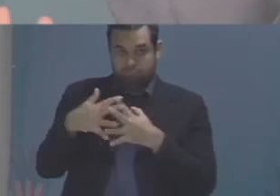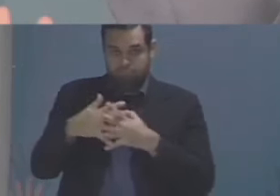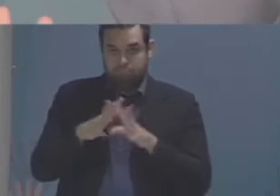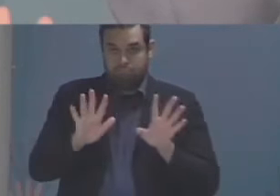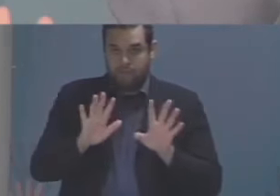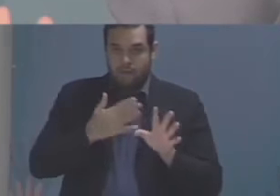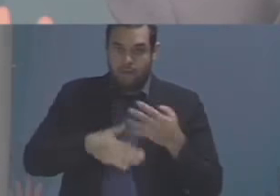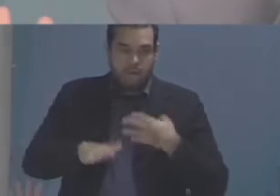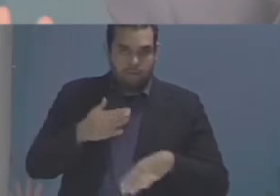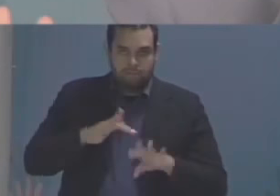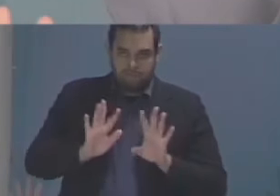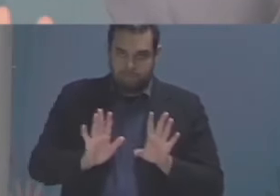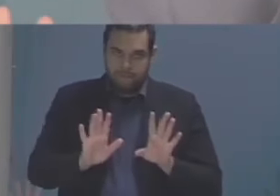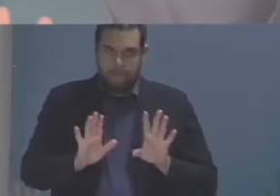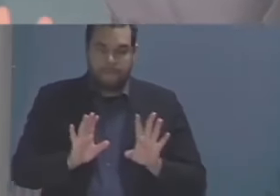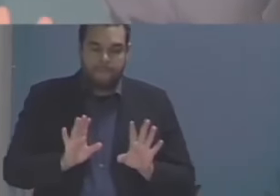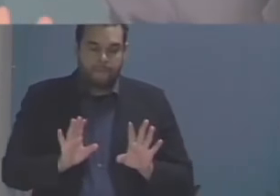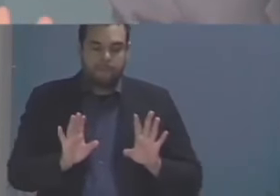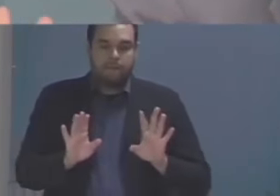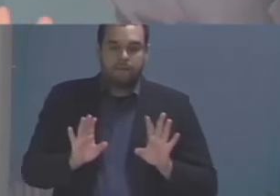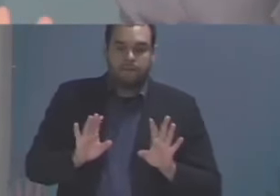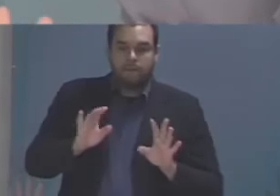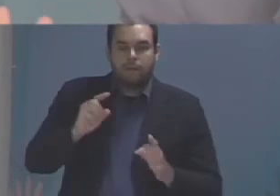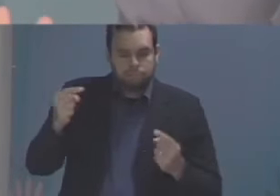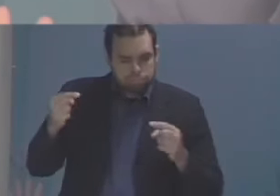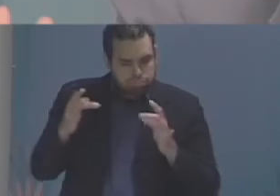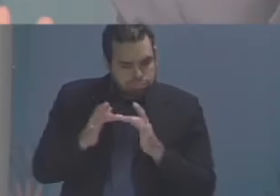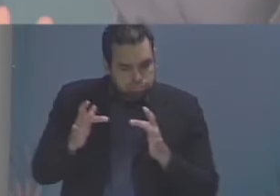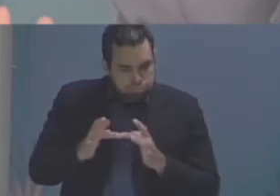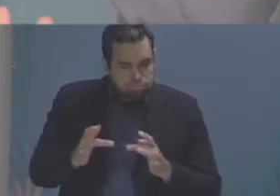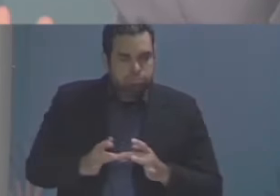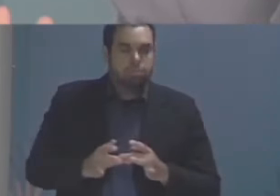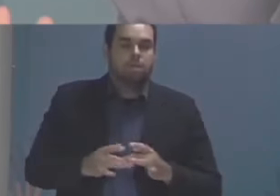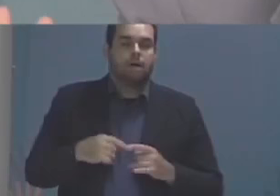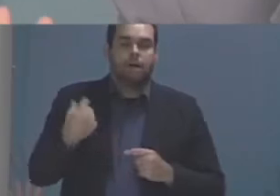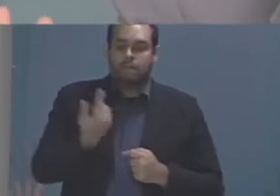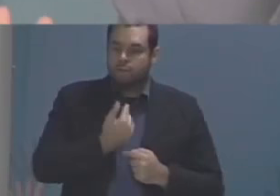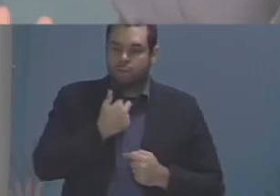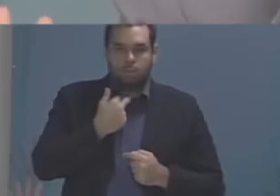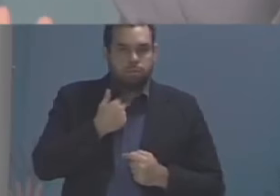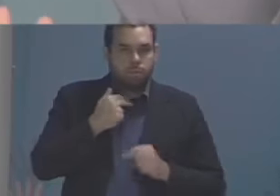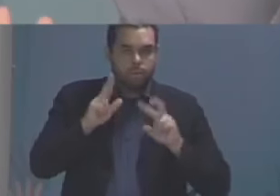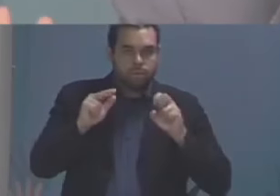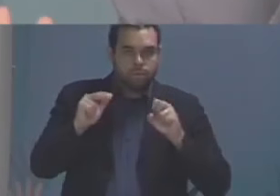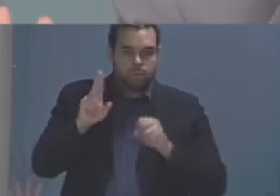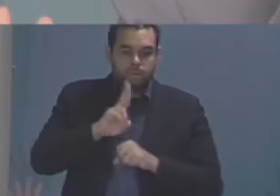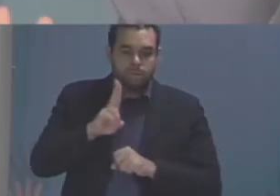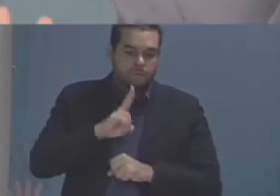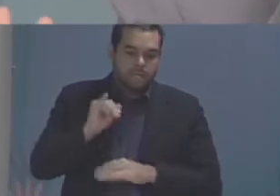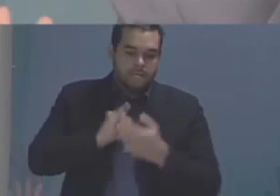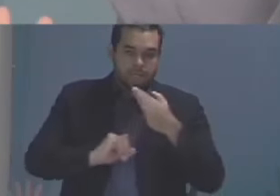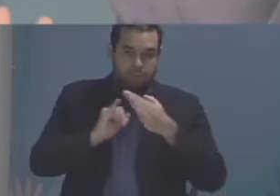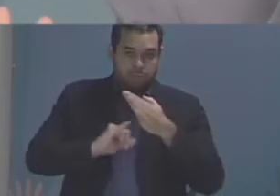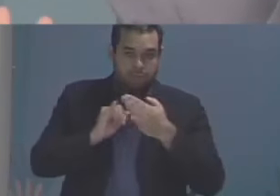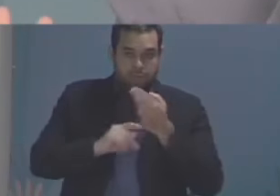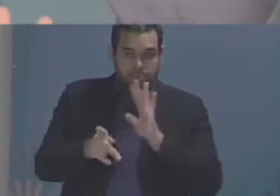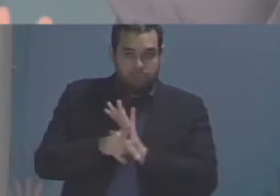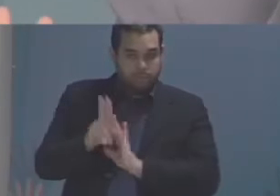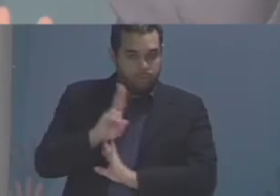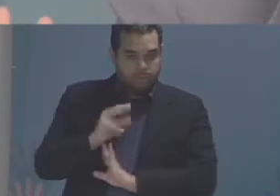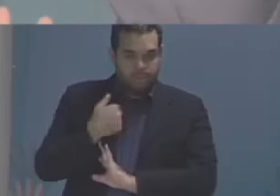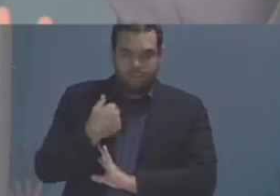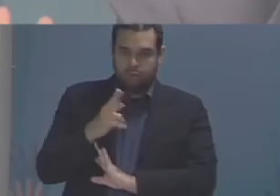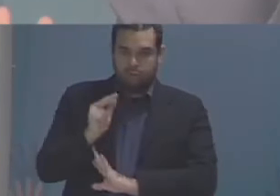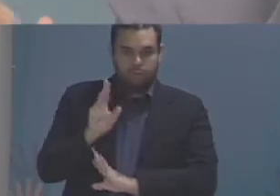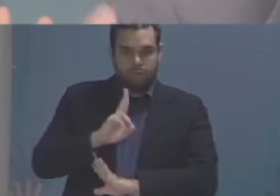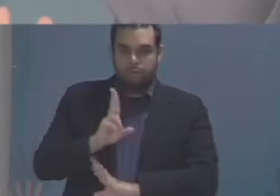que isso não é legal. Eu concordo com você que nós não devemos utilizar a instituição para esses fins, e nós não utilizamos. E